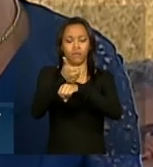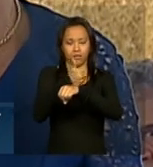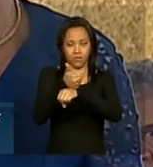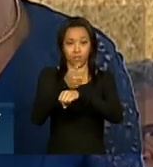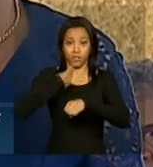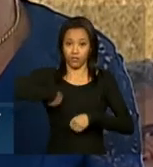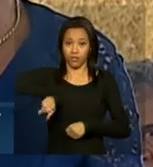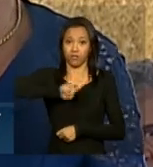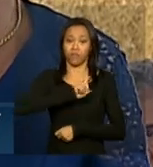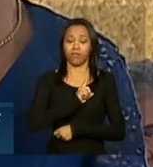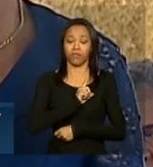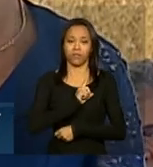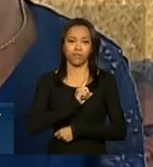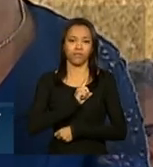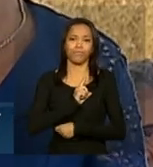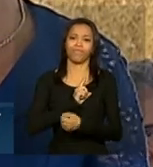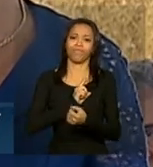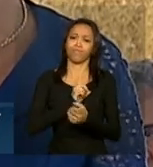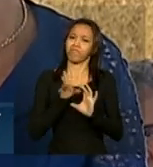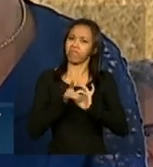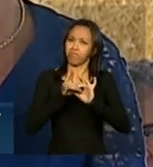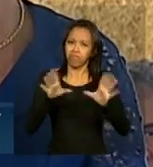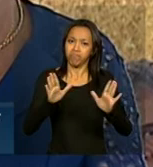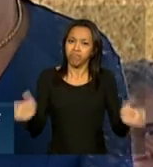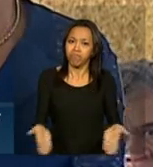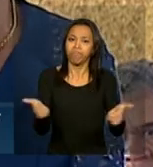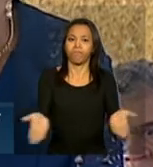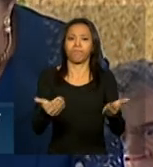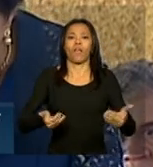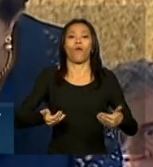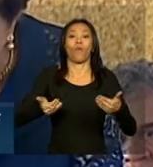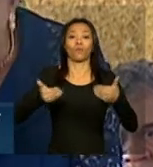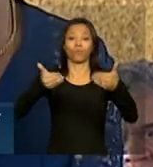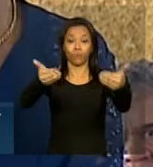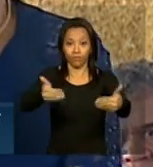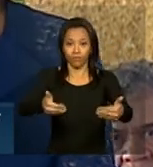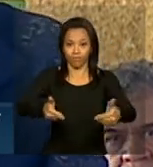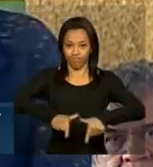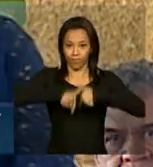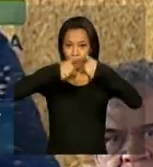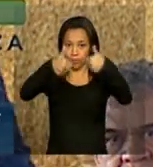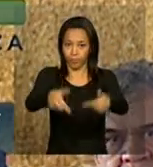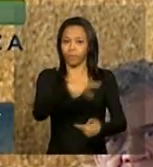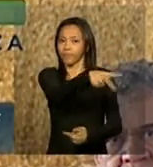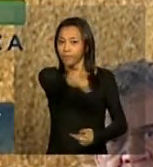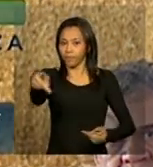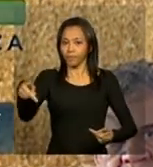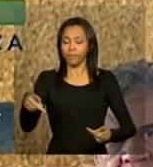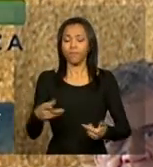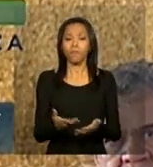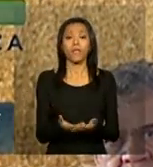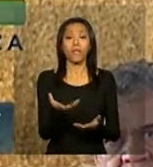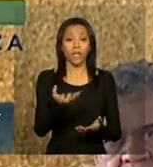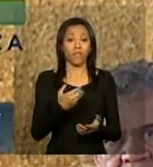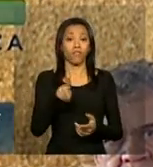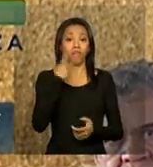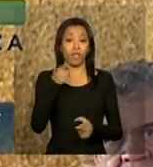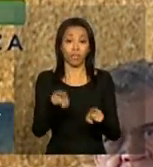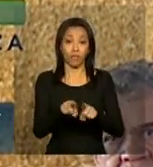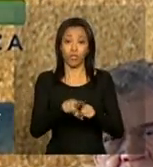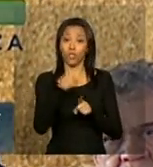dispomos a efetivar esse processo. E aí eu queria falar do plano de